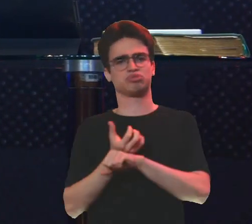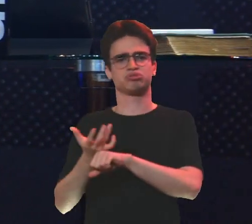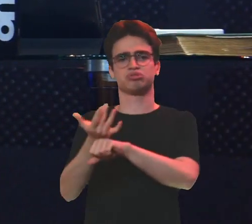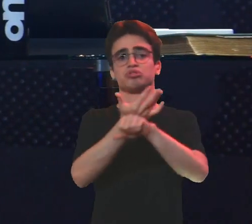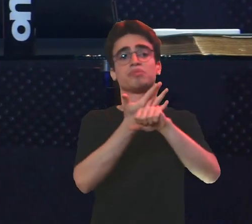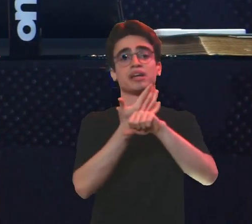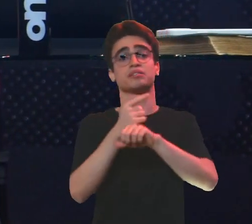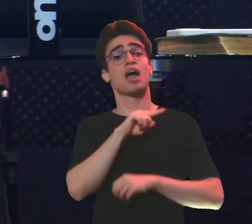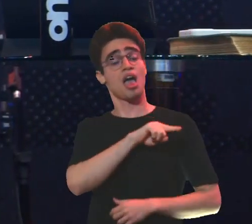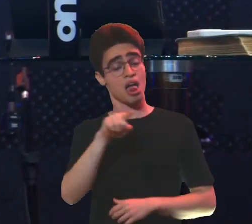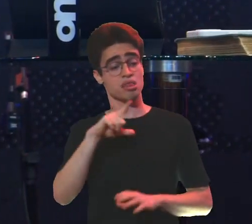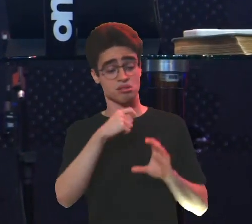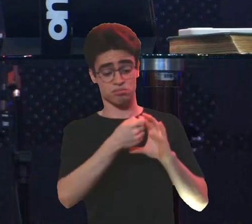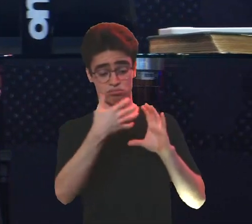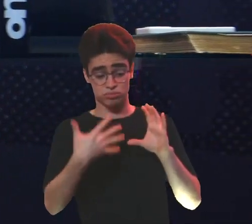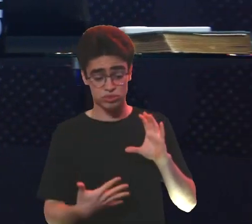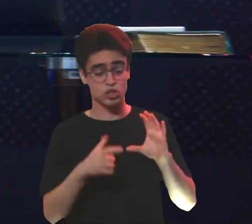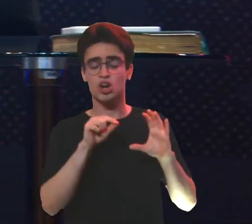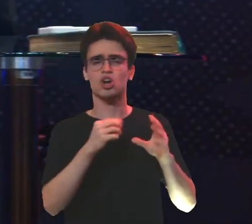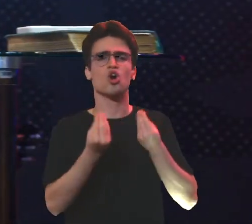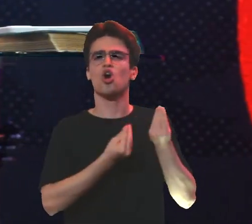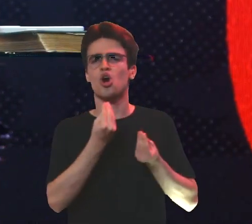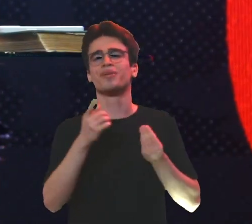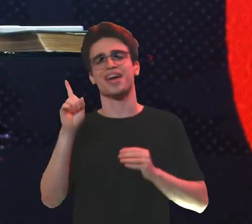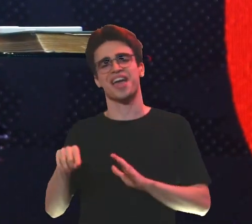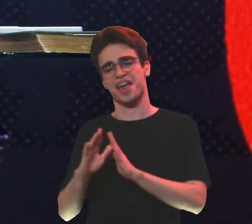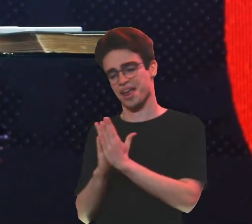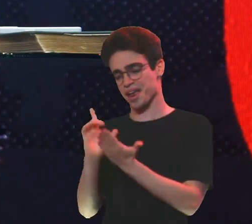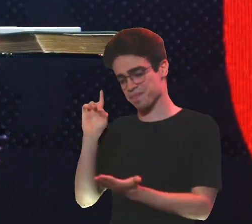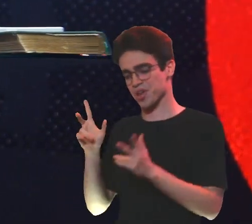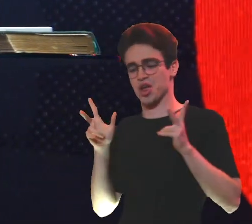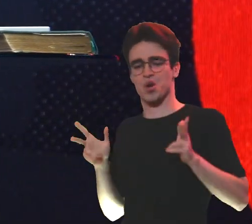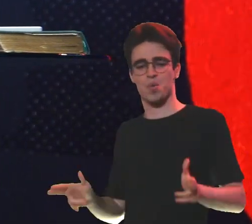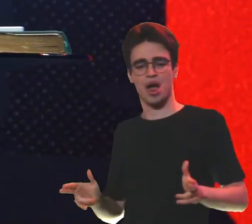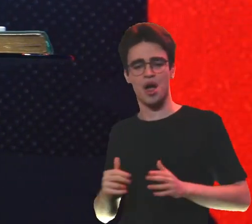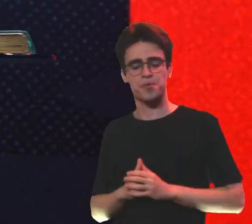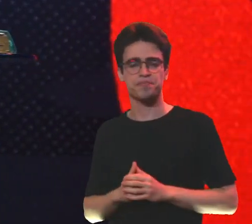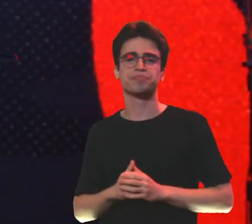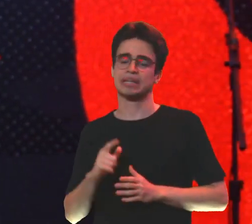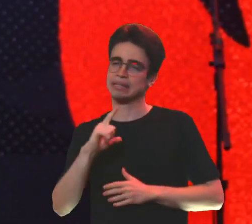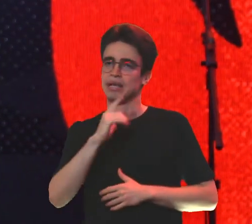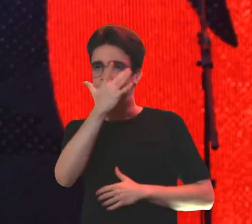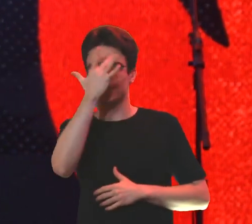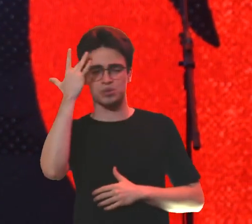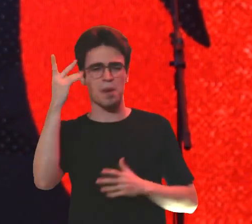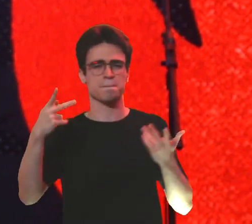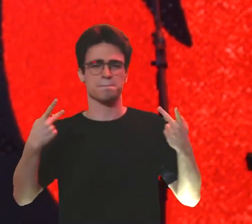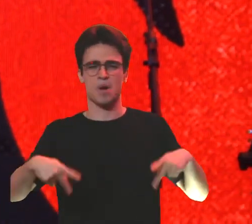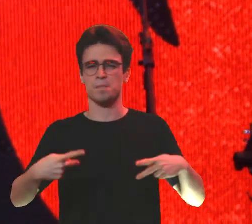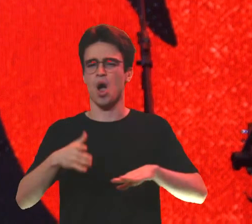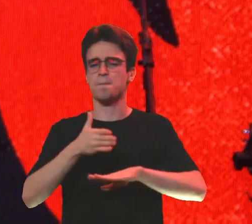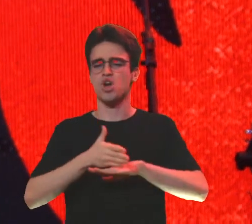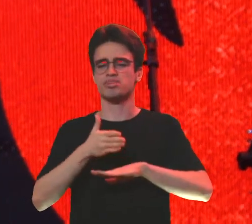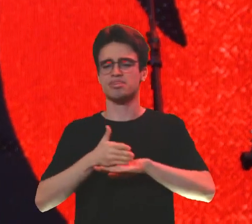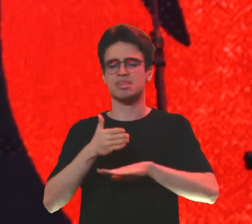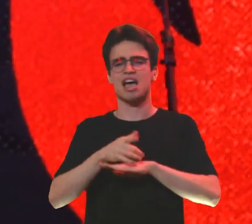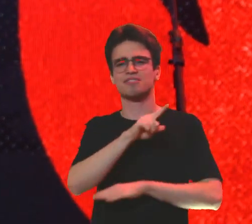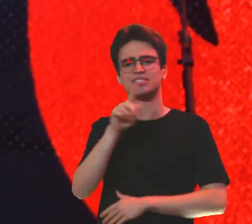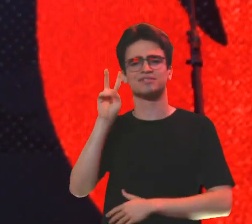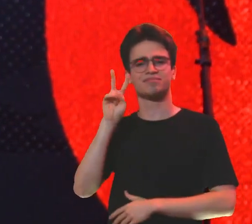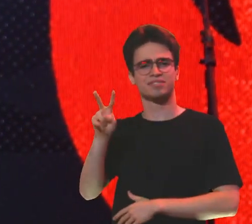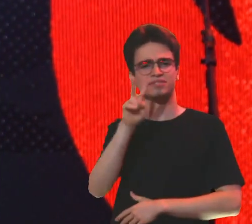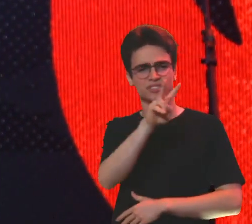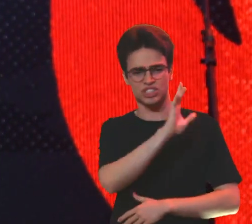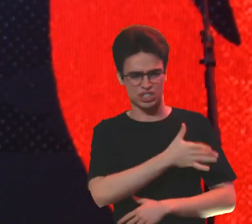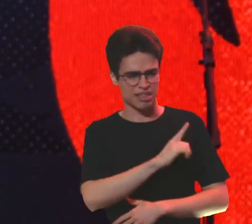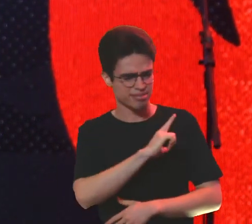foram aprendidas com homens e mulheres da Bíblia. Alguns grandes heróis da fé modernos, não sei se você já ouviu falar de algum